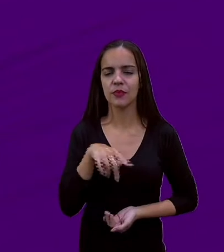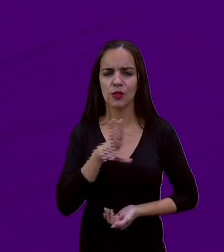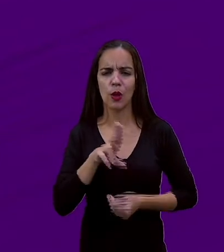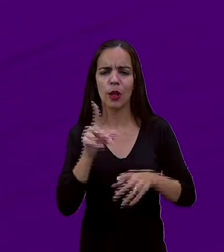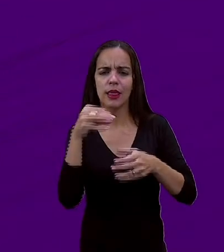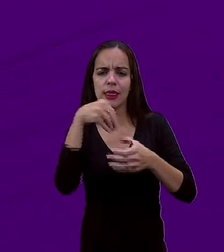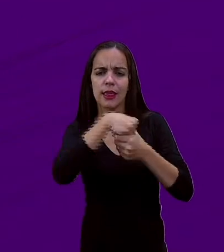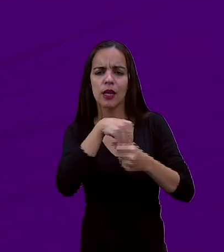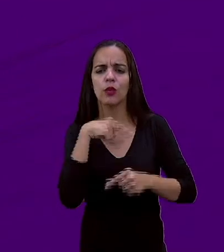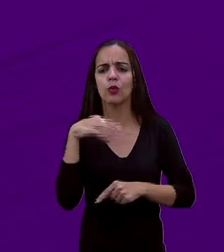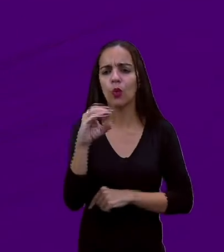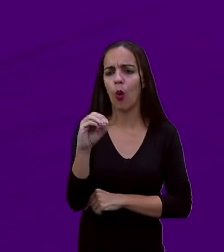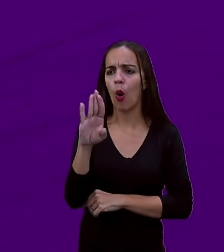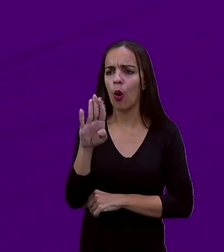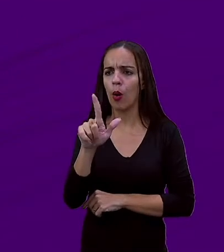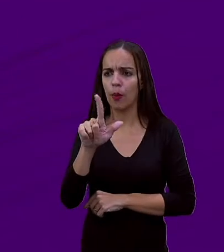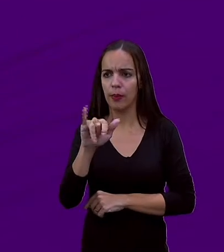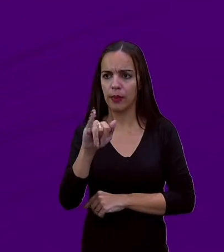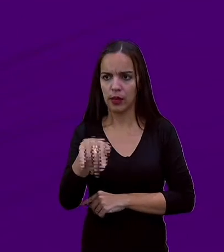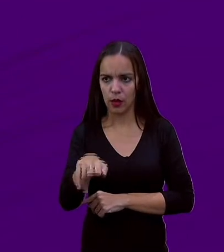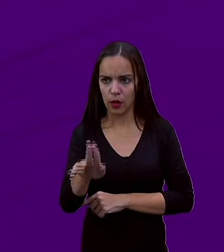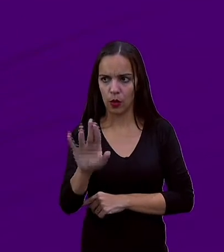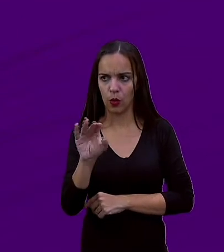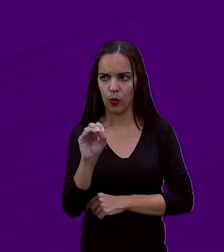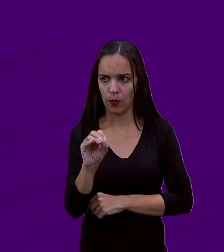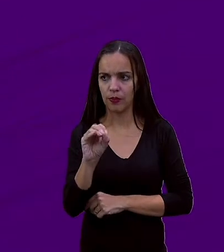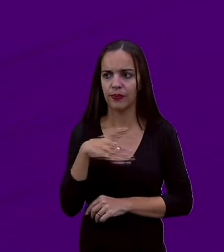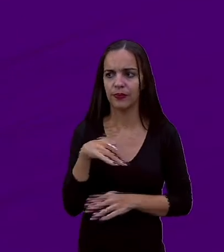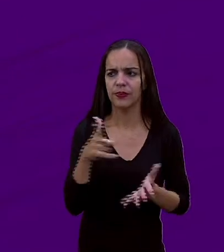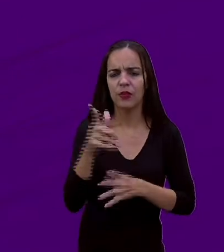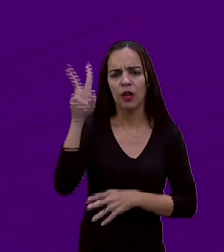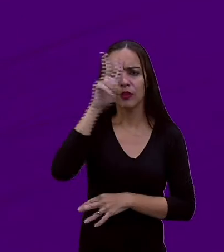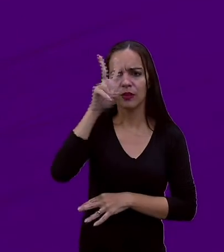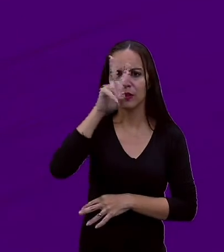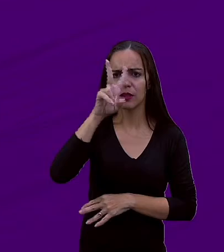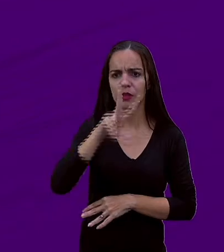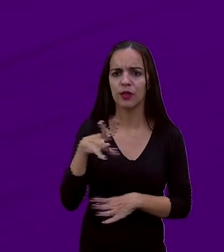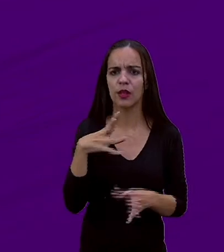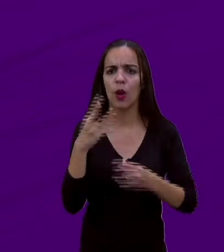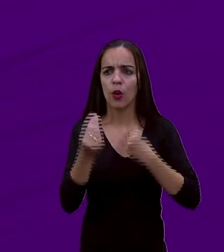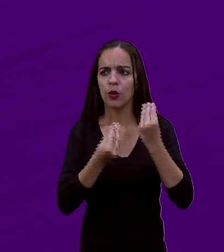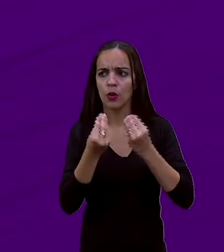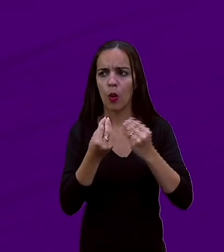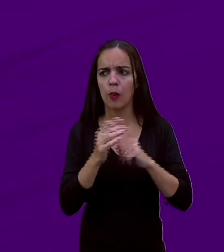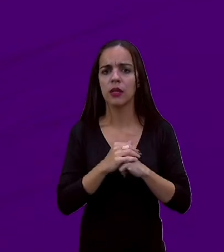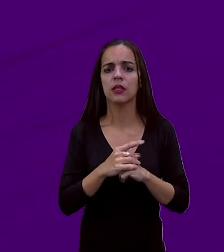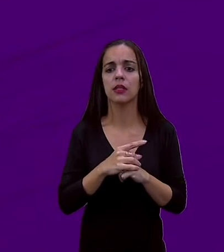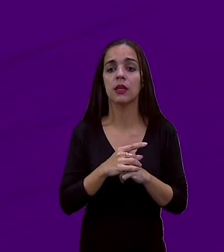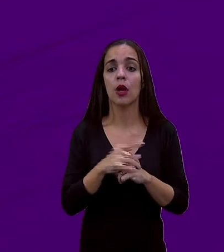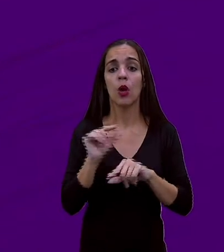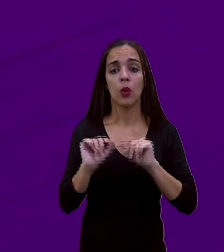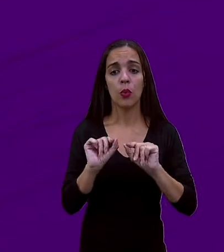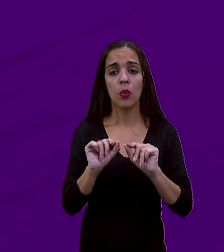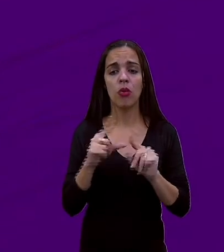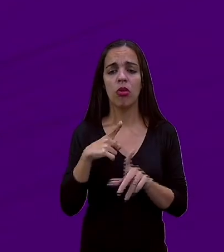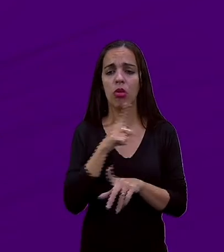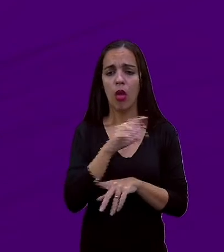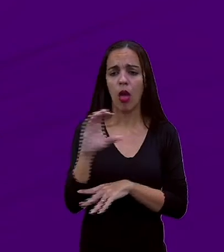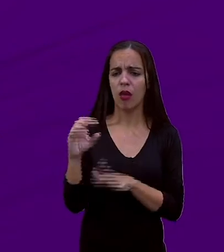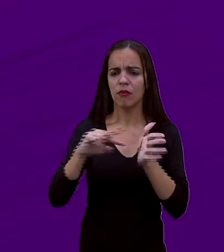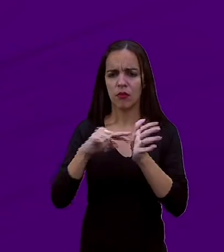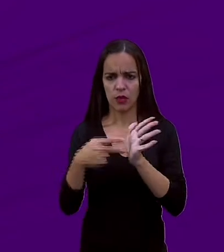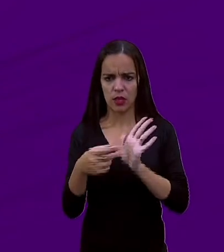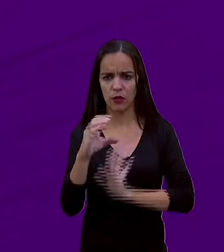oblíquos. Mas na aula de hoje nós não vamos falar dos átonos, só vamos relembrar os oblíquos, que são eles que interessam para a